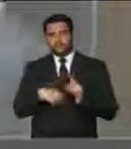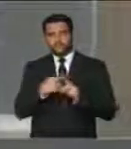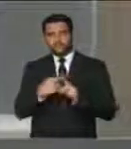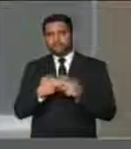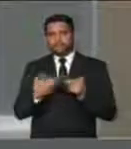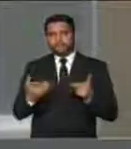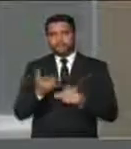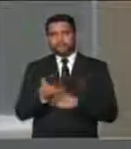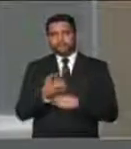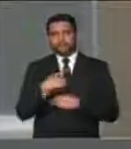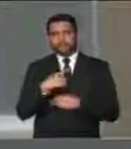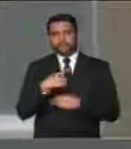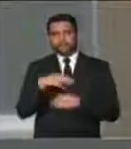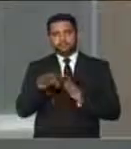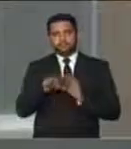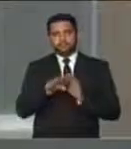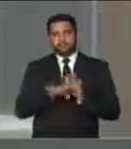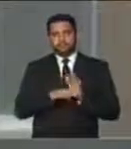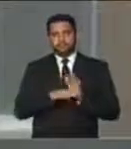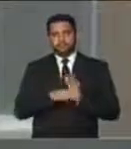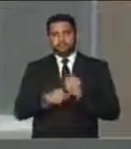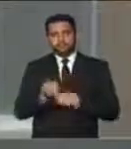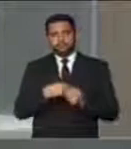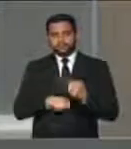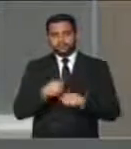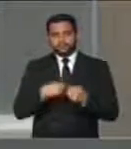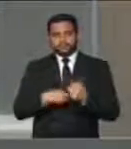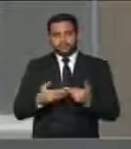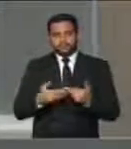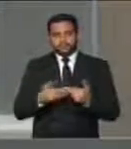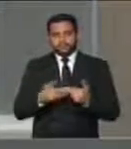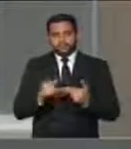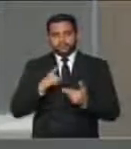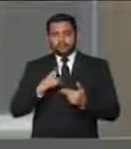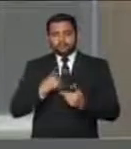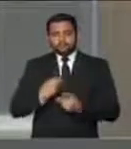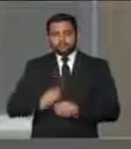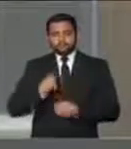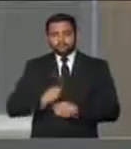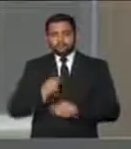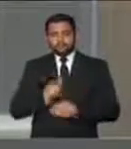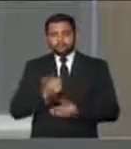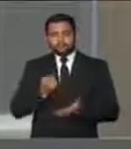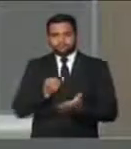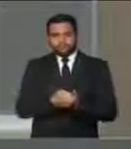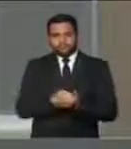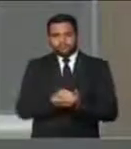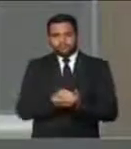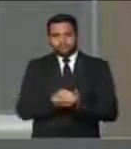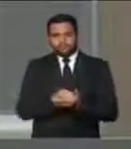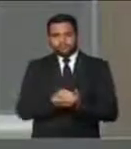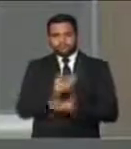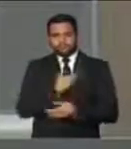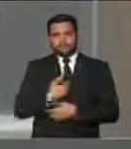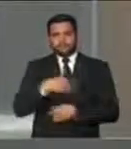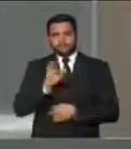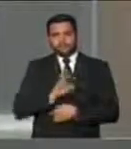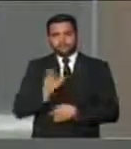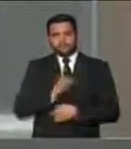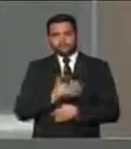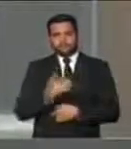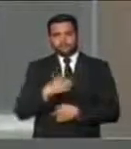que isso, da política econômica que tem sido imposta pelo governo